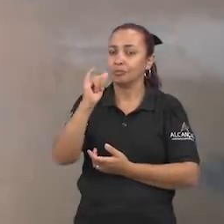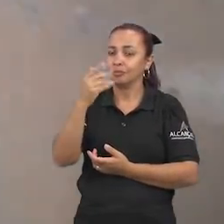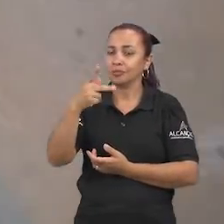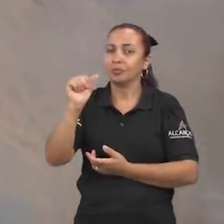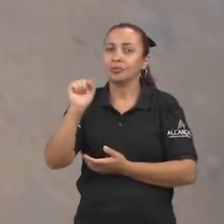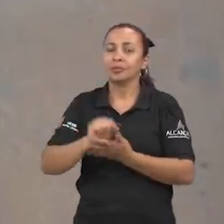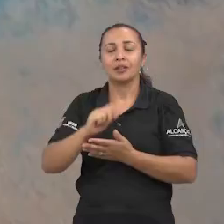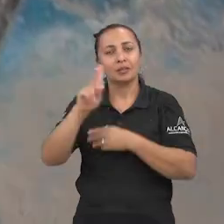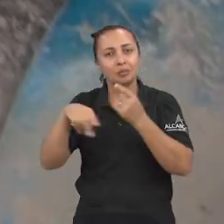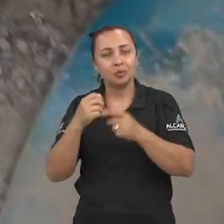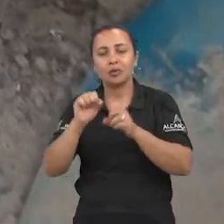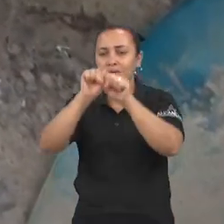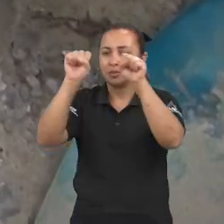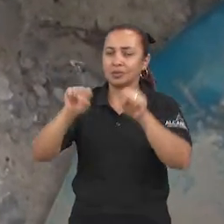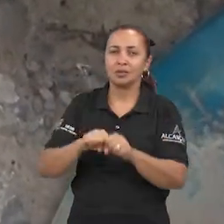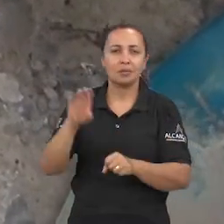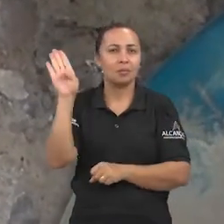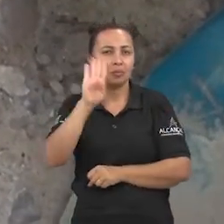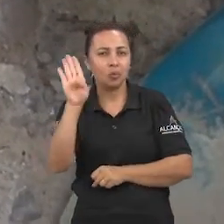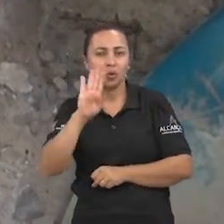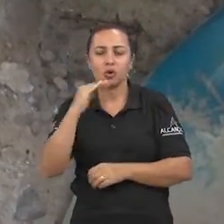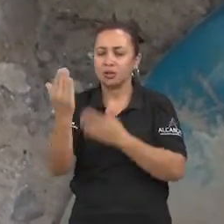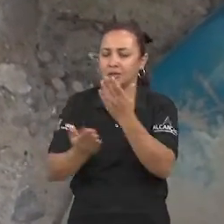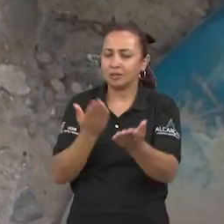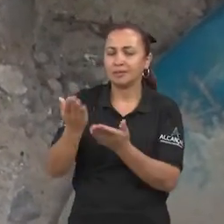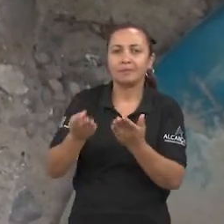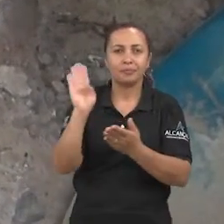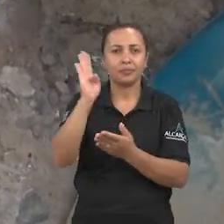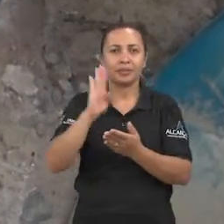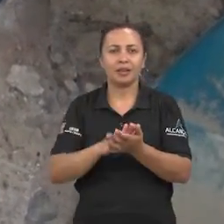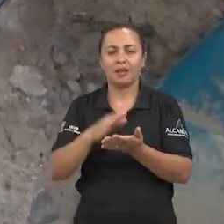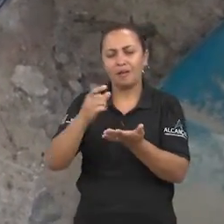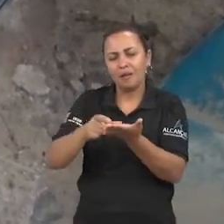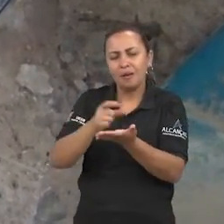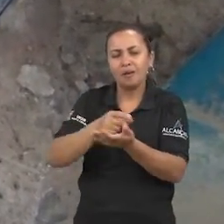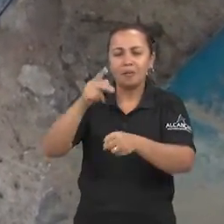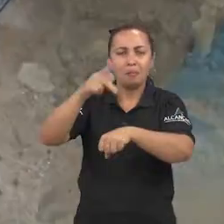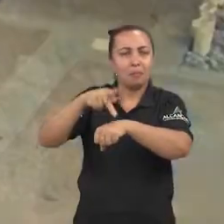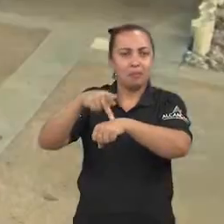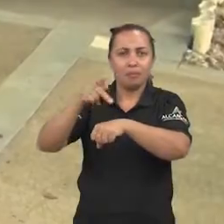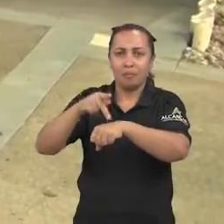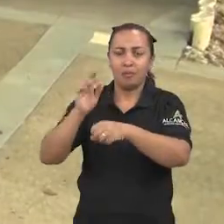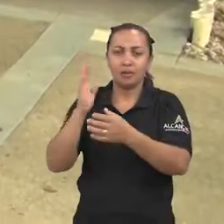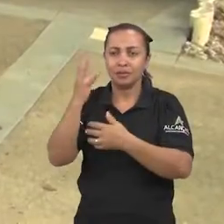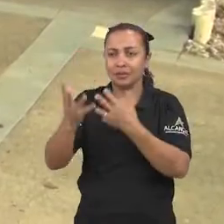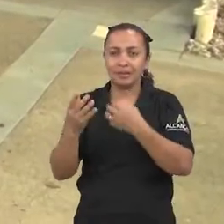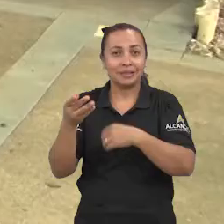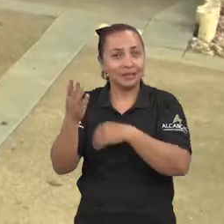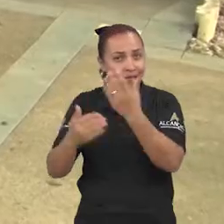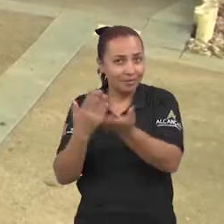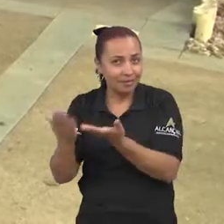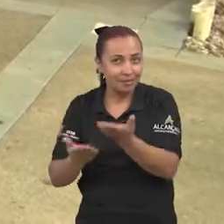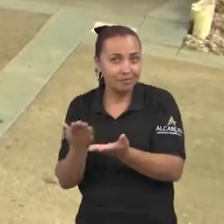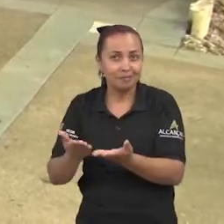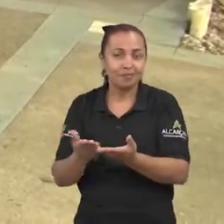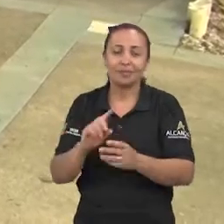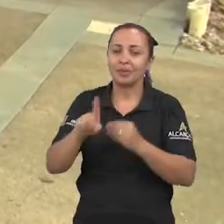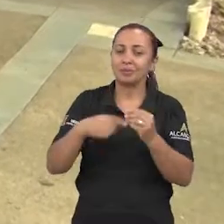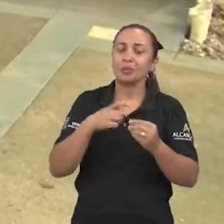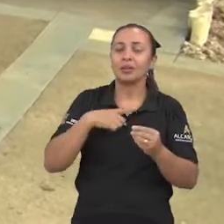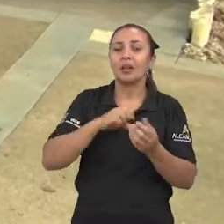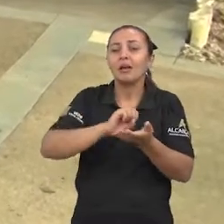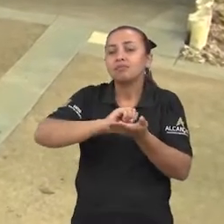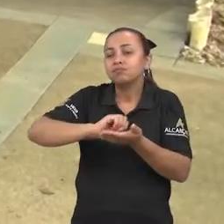um sistema de biológico, né, tratamento biológico, com várias divisões com rochas, né? E finalmente tem uma saída onde a gente tem